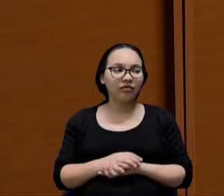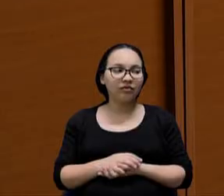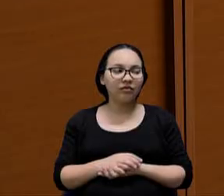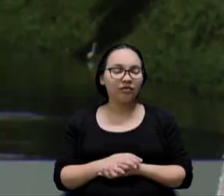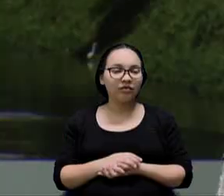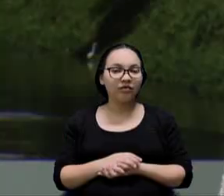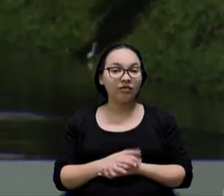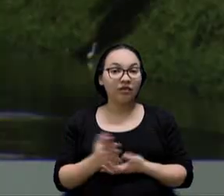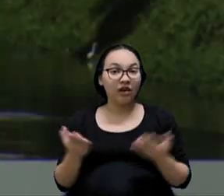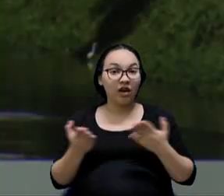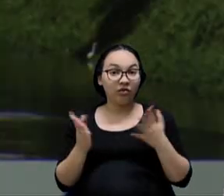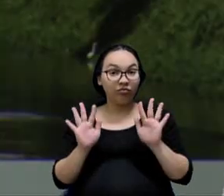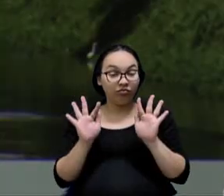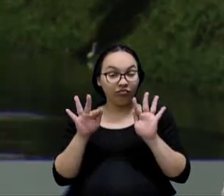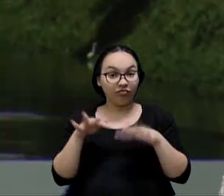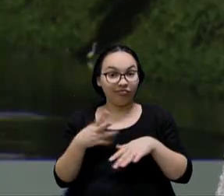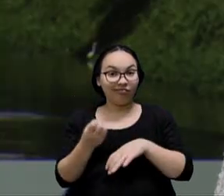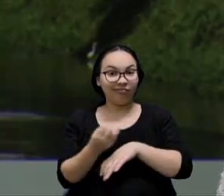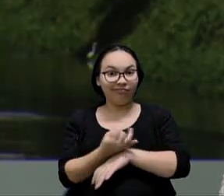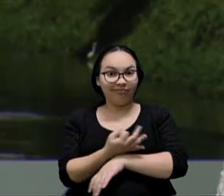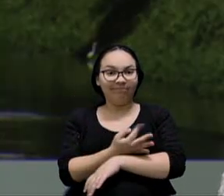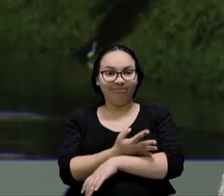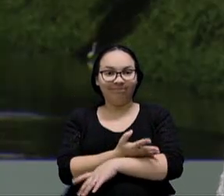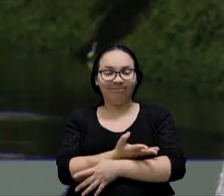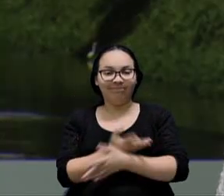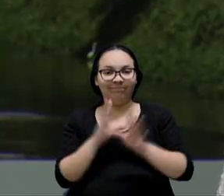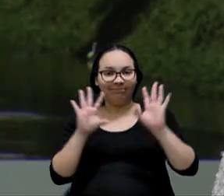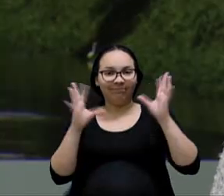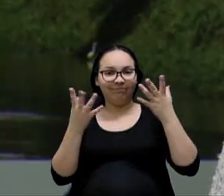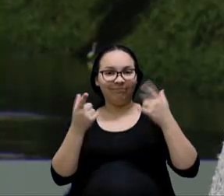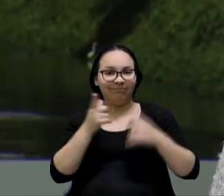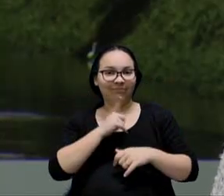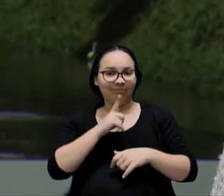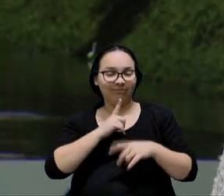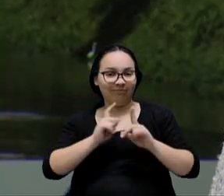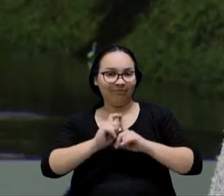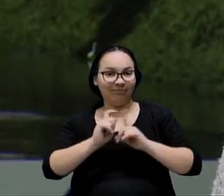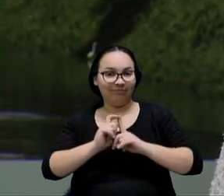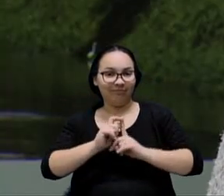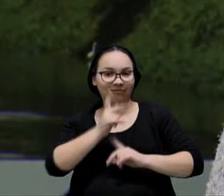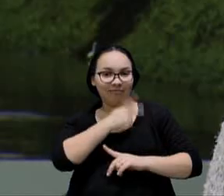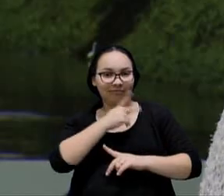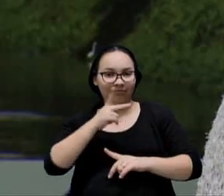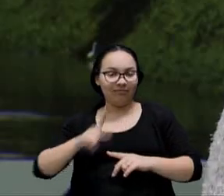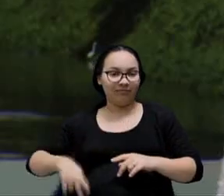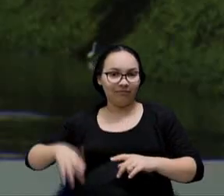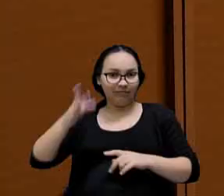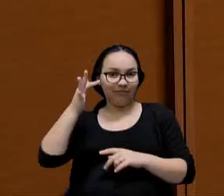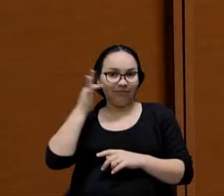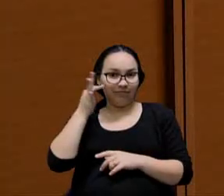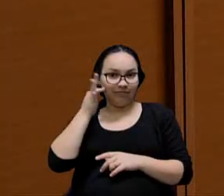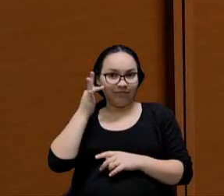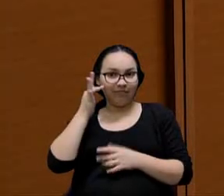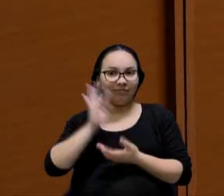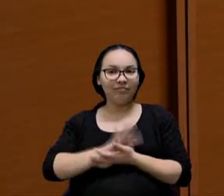E para encerrar esta emocionante sessão solene, tem a palavra o presidente vereador Fernando Dini.